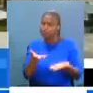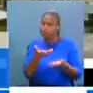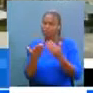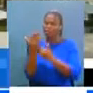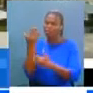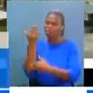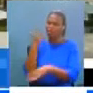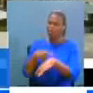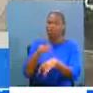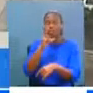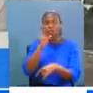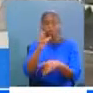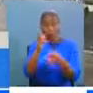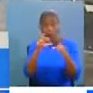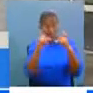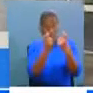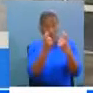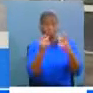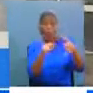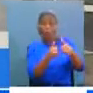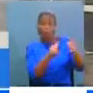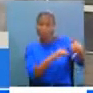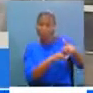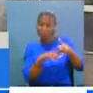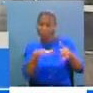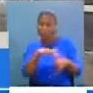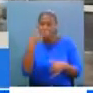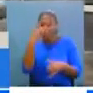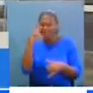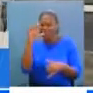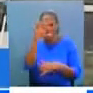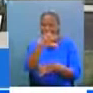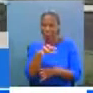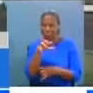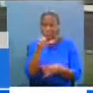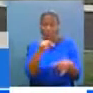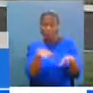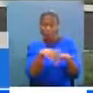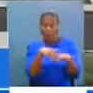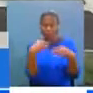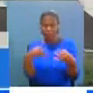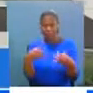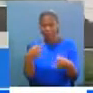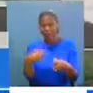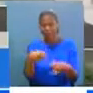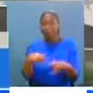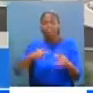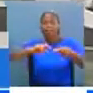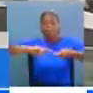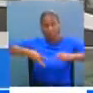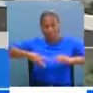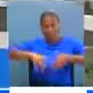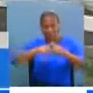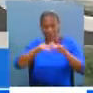em tempos com a direção do liceu, com a associação local Black Panthers, sempre com o envolvimento da Câmara Municipal da